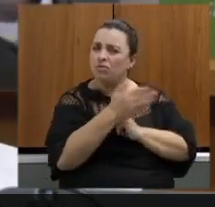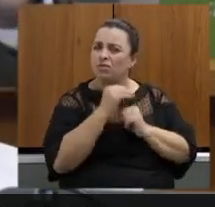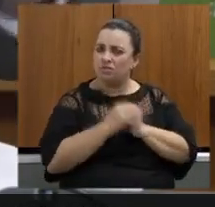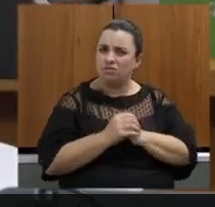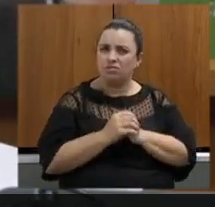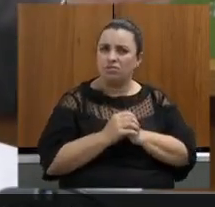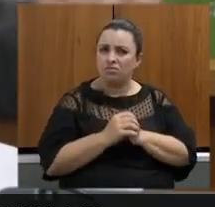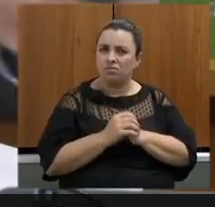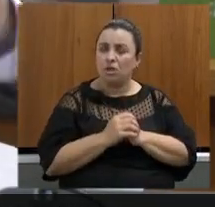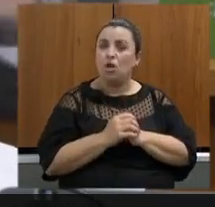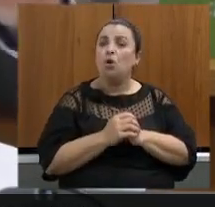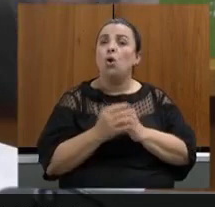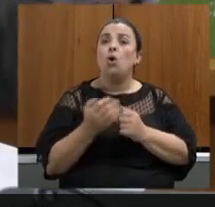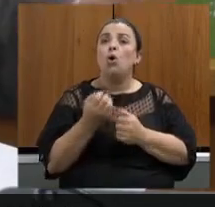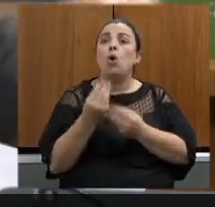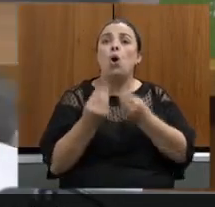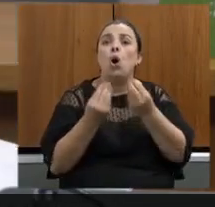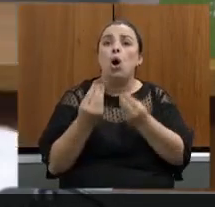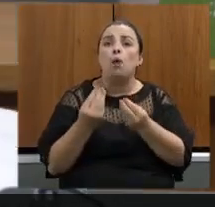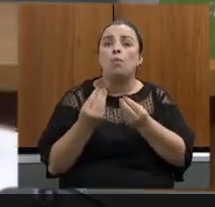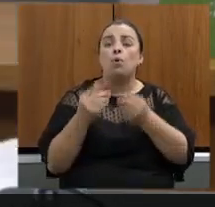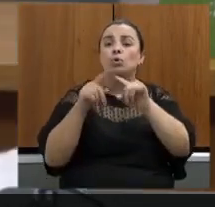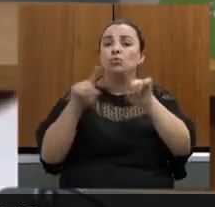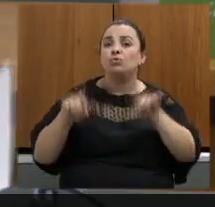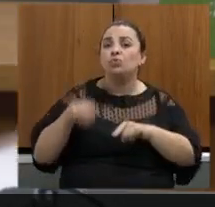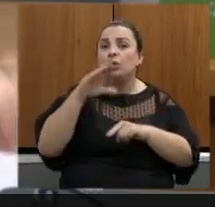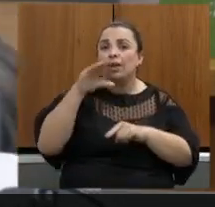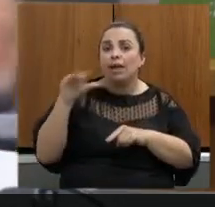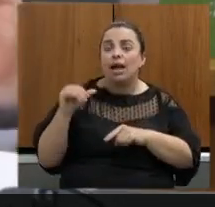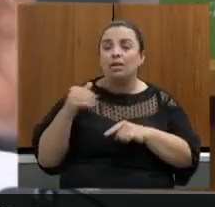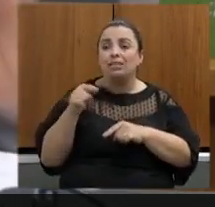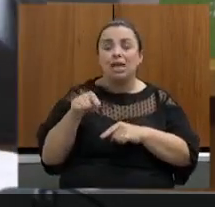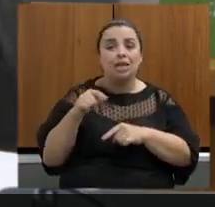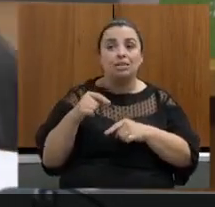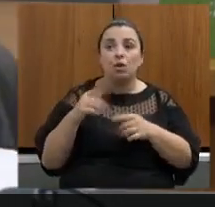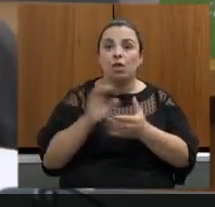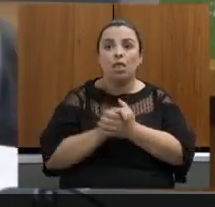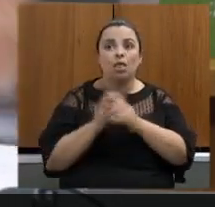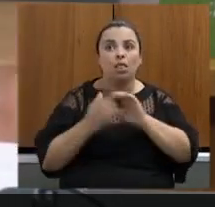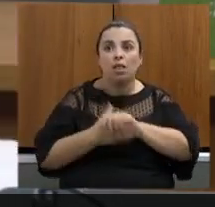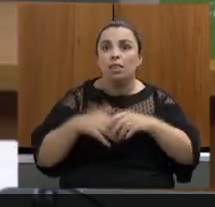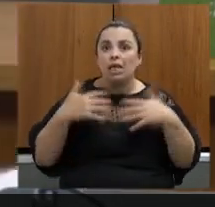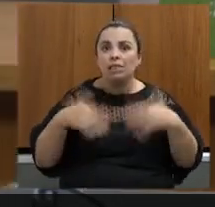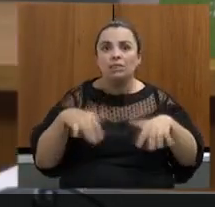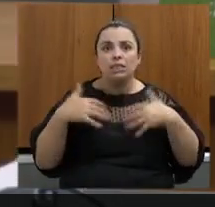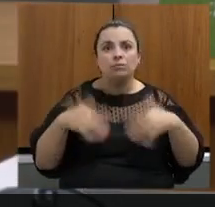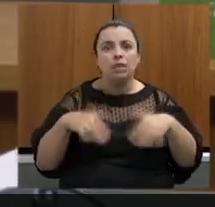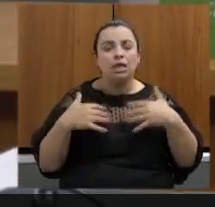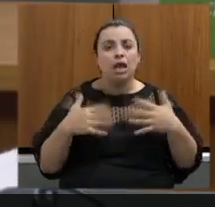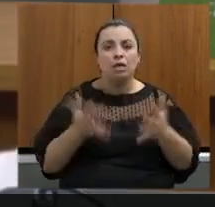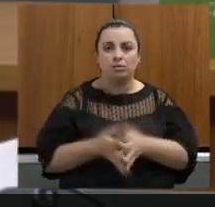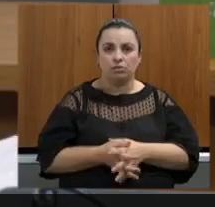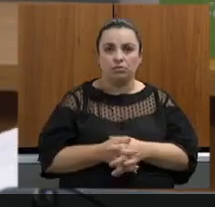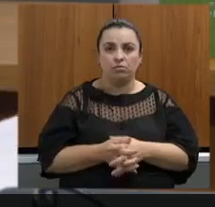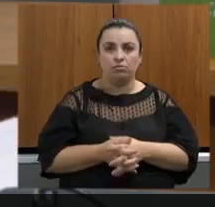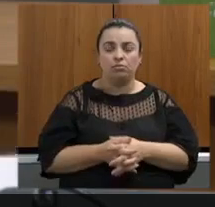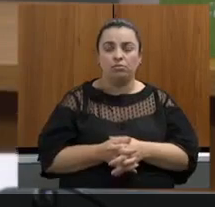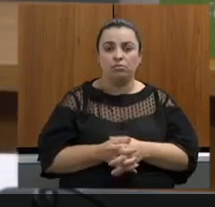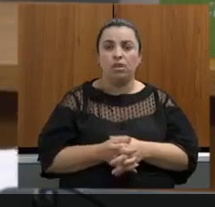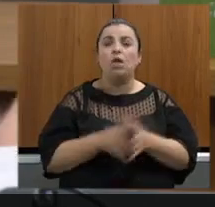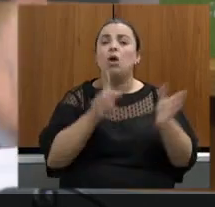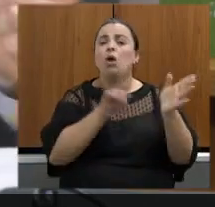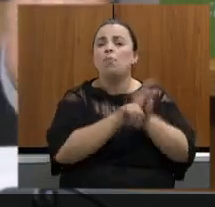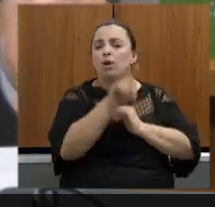os servidores fosse tão desesperado lá na na porta da linha todos eles desesperados primeira indagação